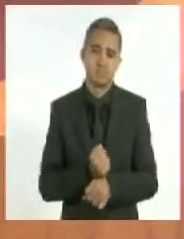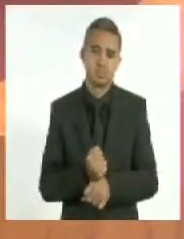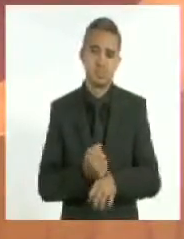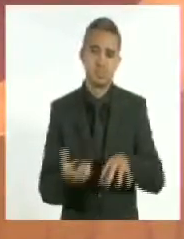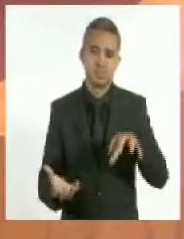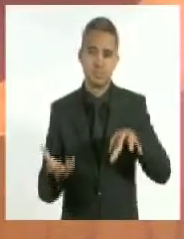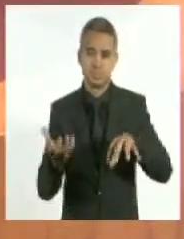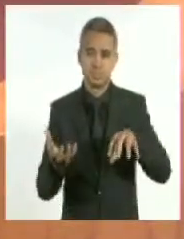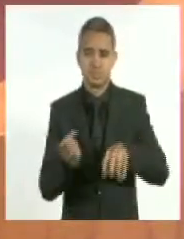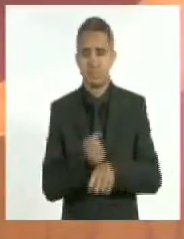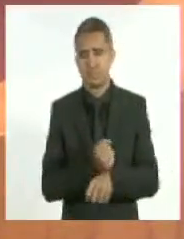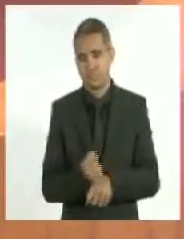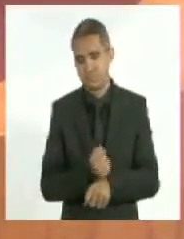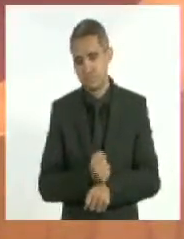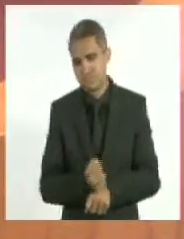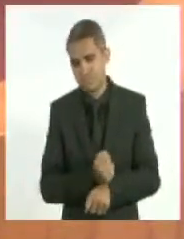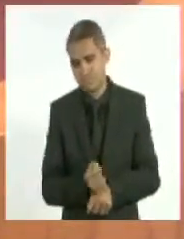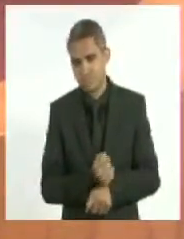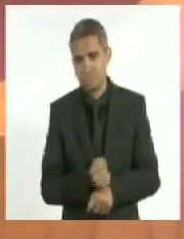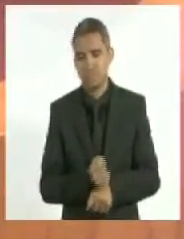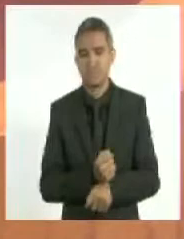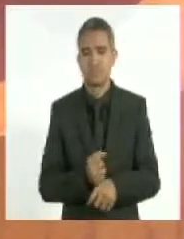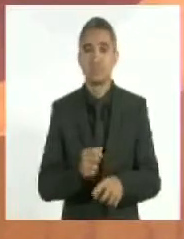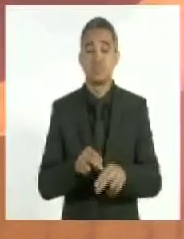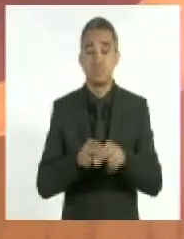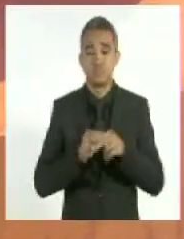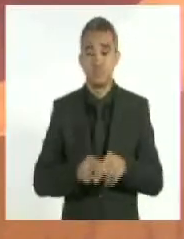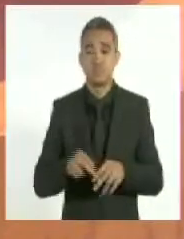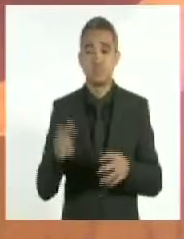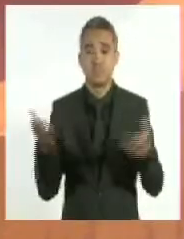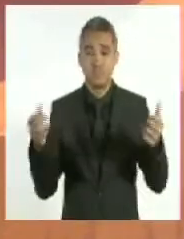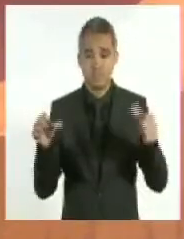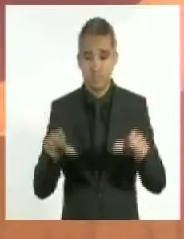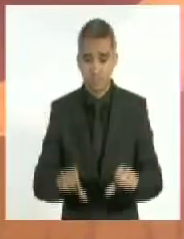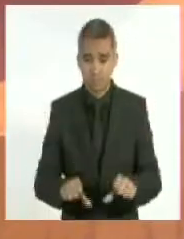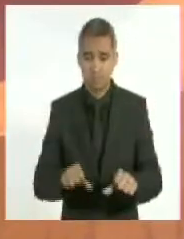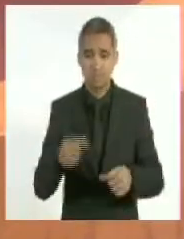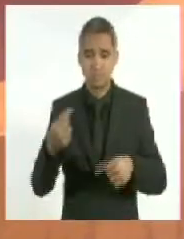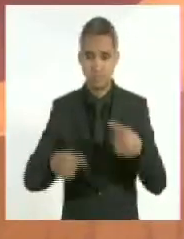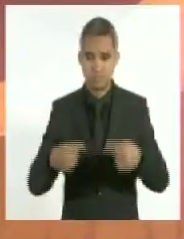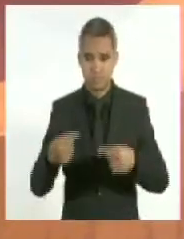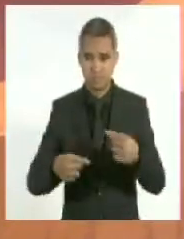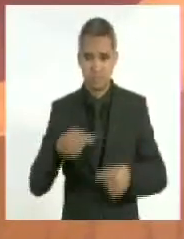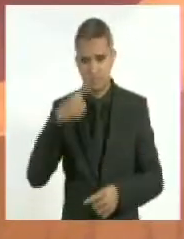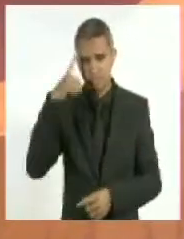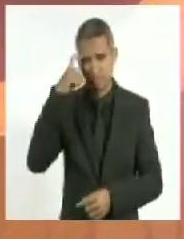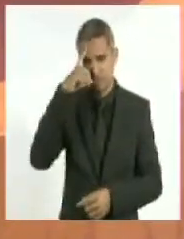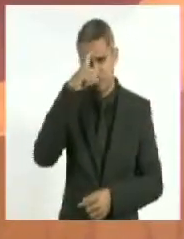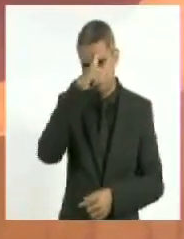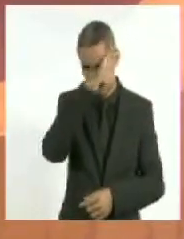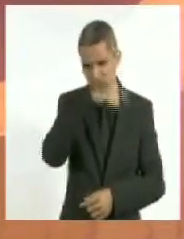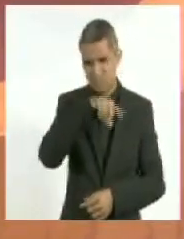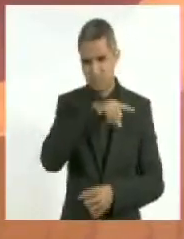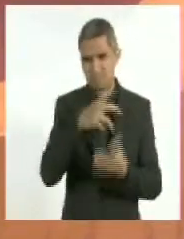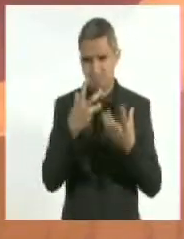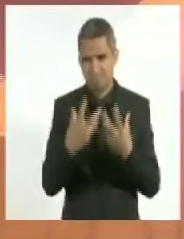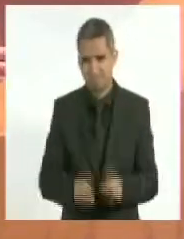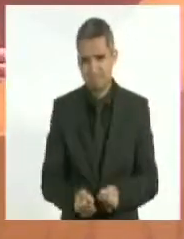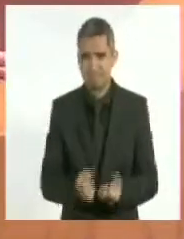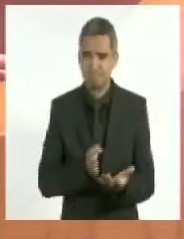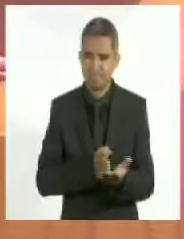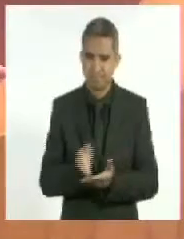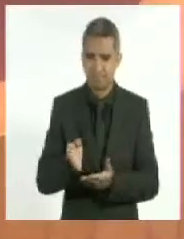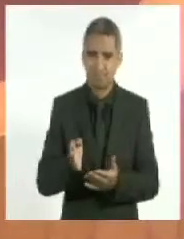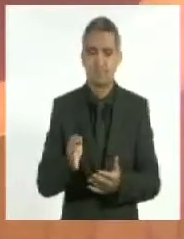existem interesses corporativos e com a crise política que está no nosso país, dificilmente terá consenso para aprovar e nós continuaremos